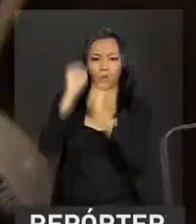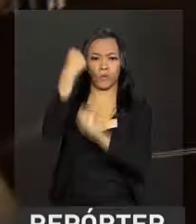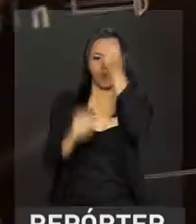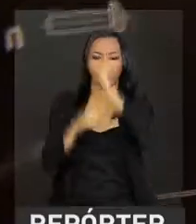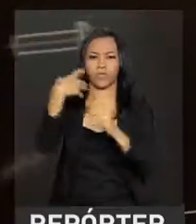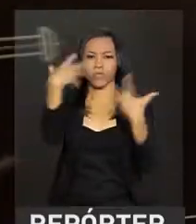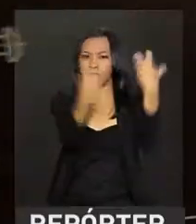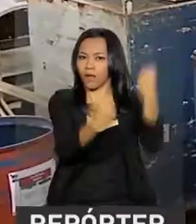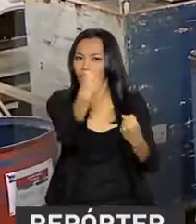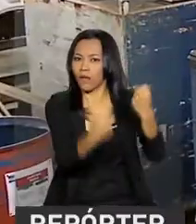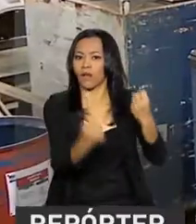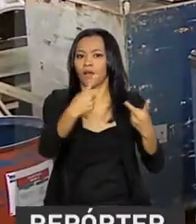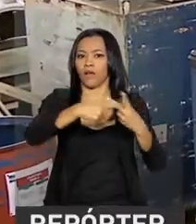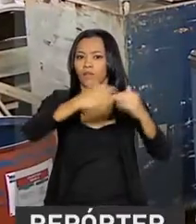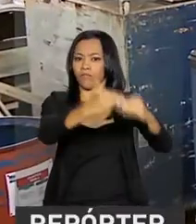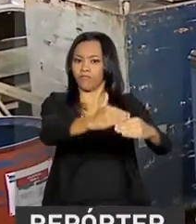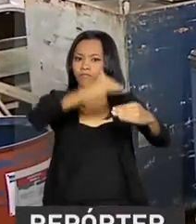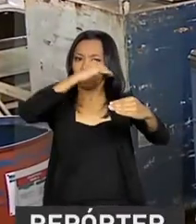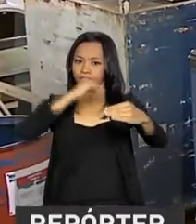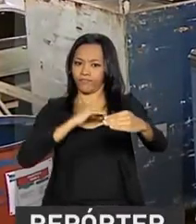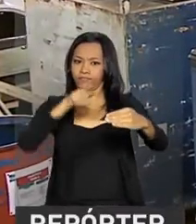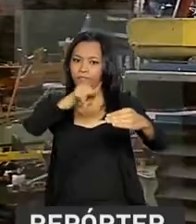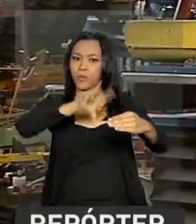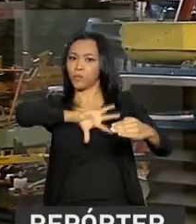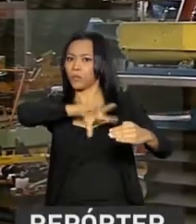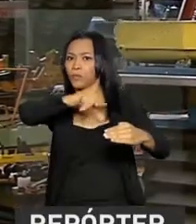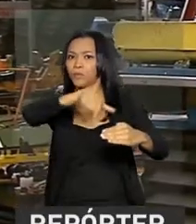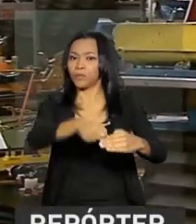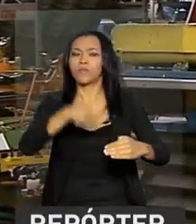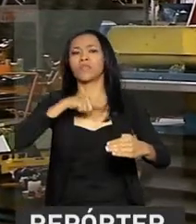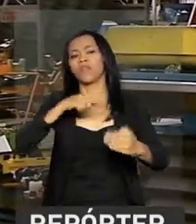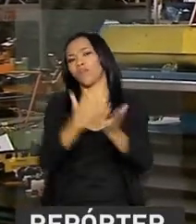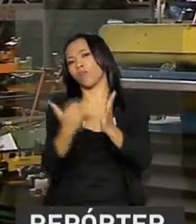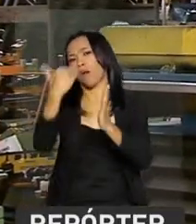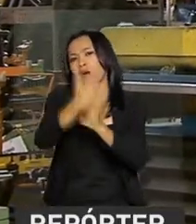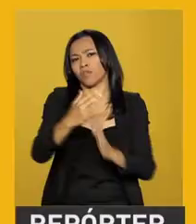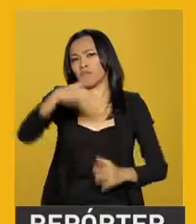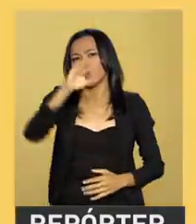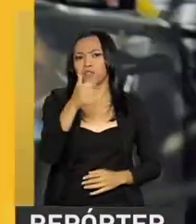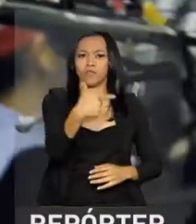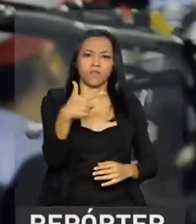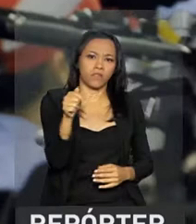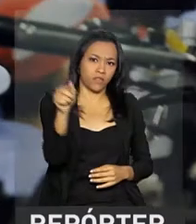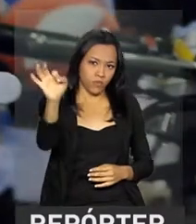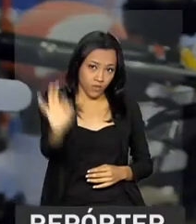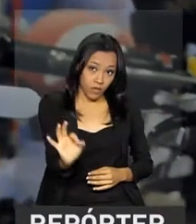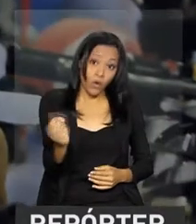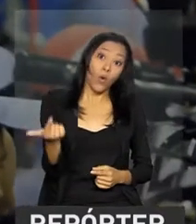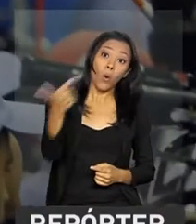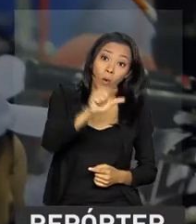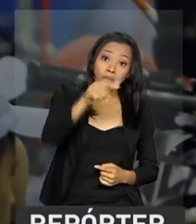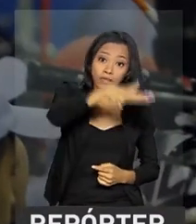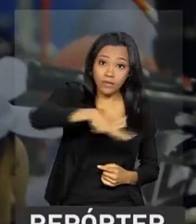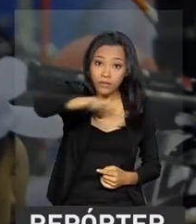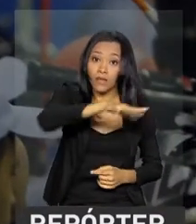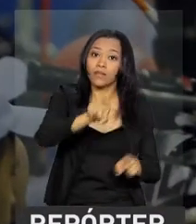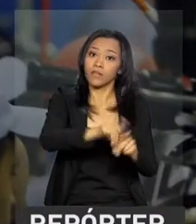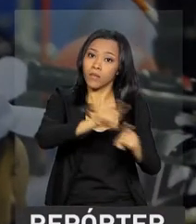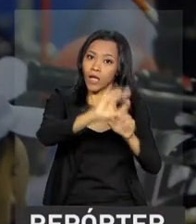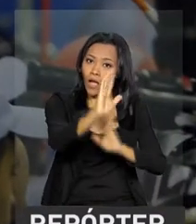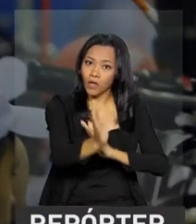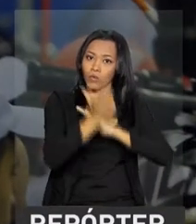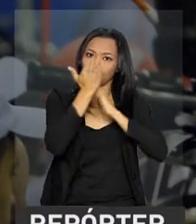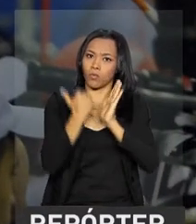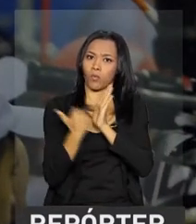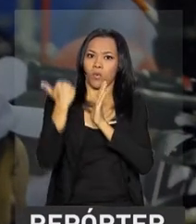reboques e carrocerias que juntos tiveram alta de mais de 27% outras áreas também contribuíram para essa